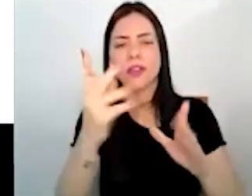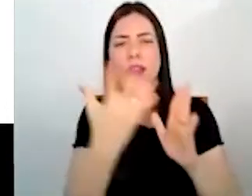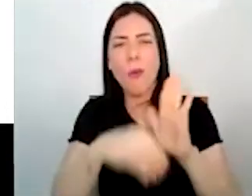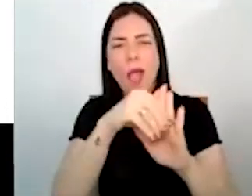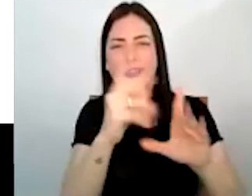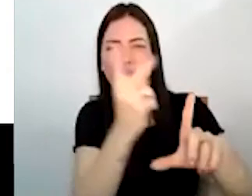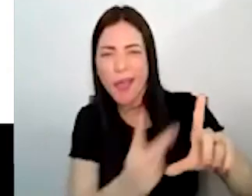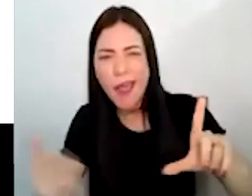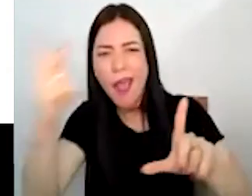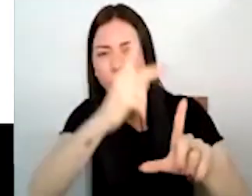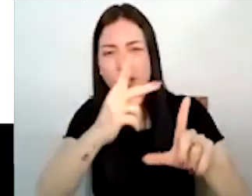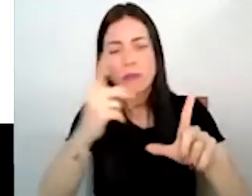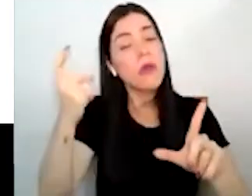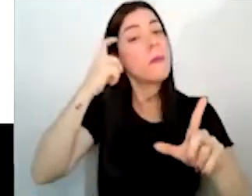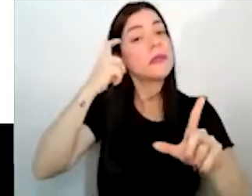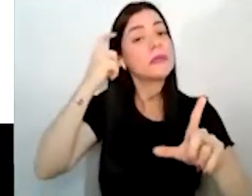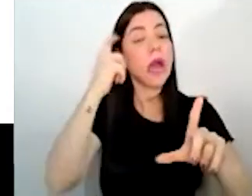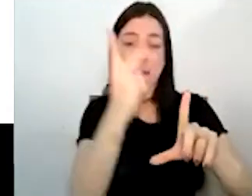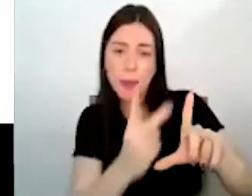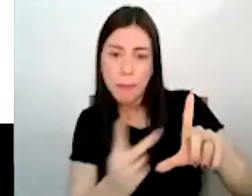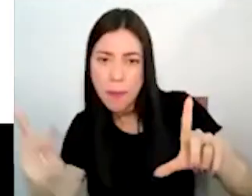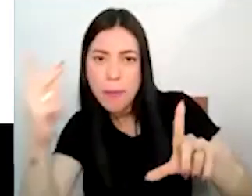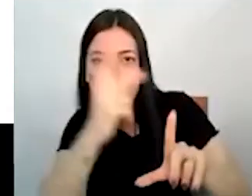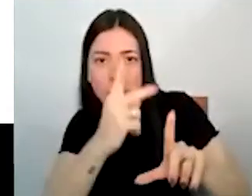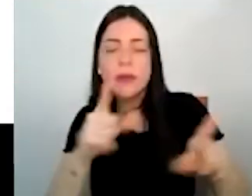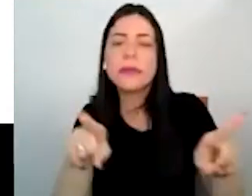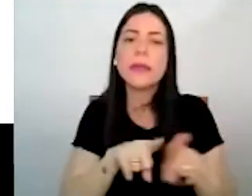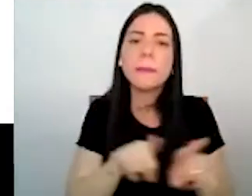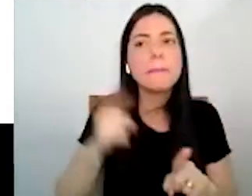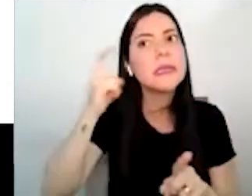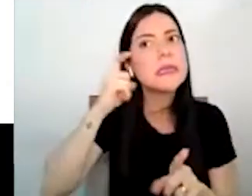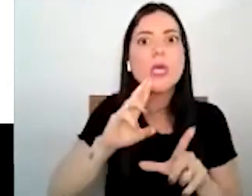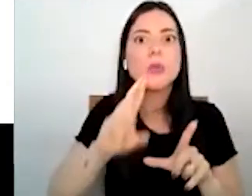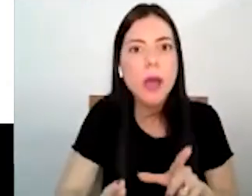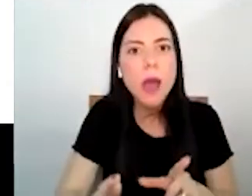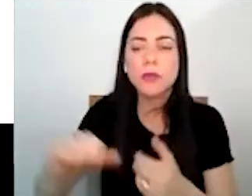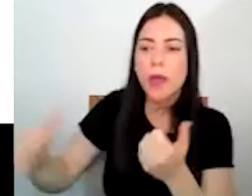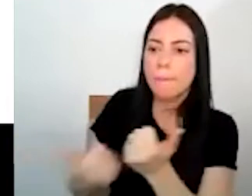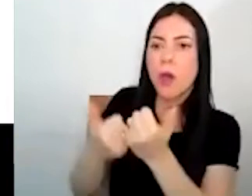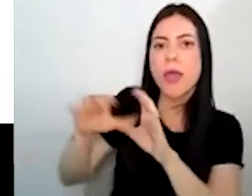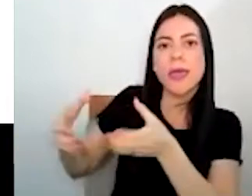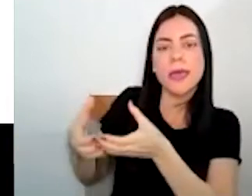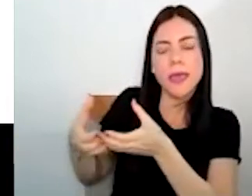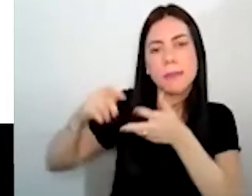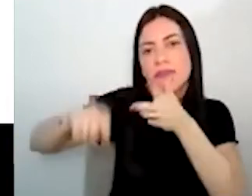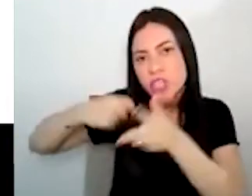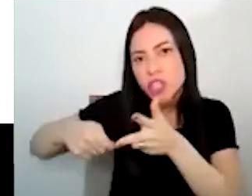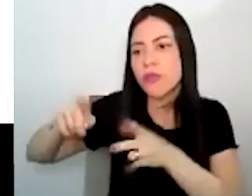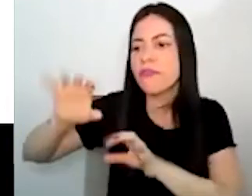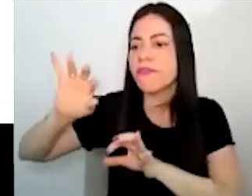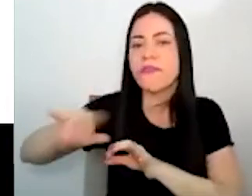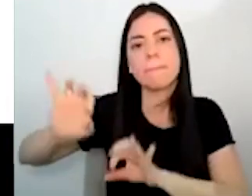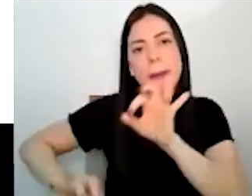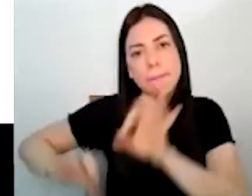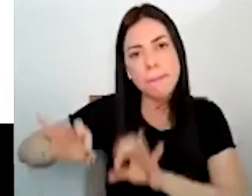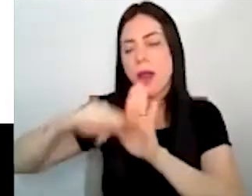o assistente de arte, que vai pensar numa linguagem ilustrativa, pensar em todos os desdobramentos, vai apoiar a equipe de vídeo, que vai desenvolver o roteiro,